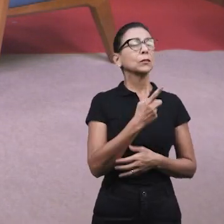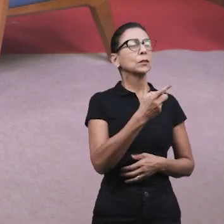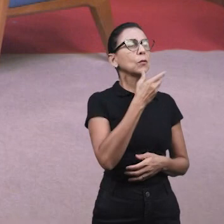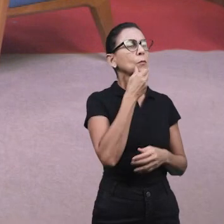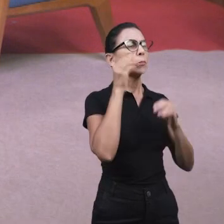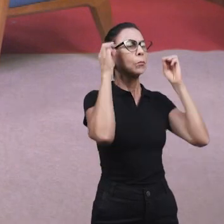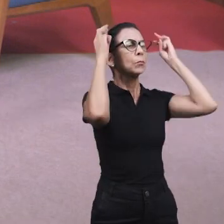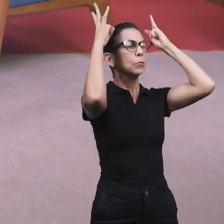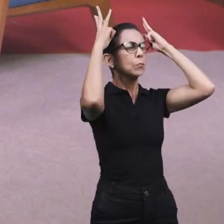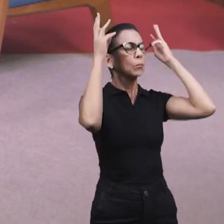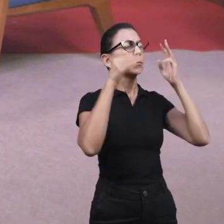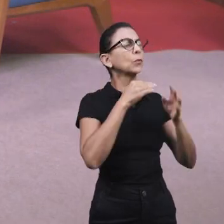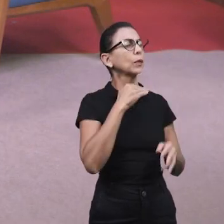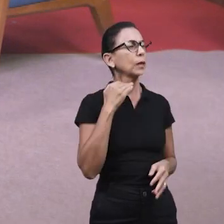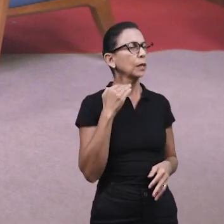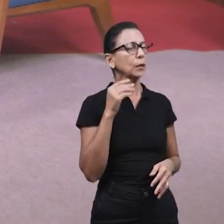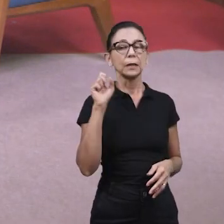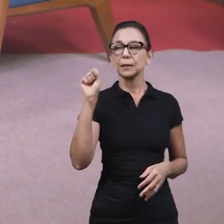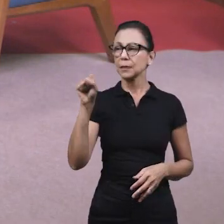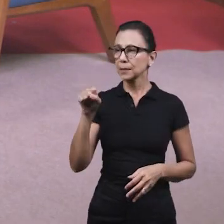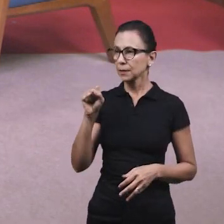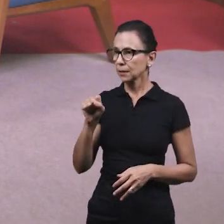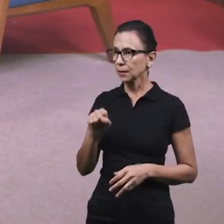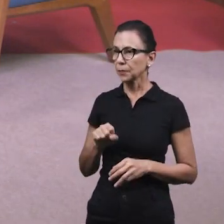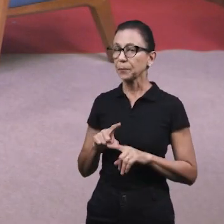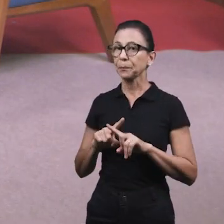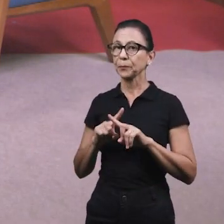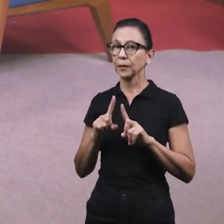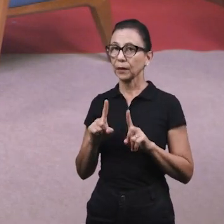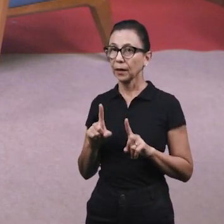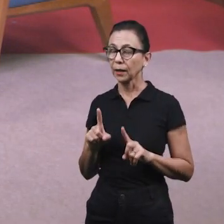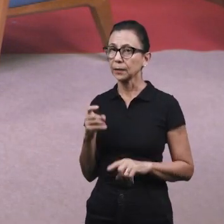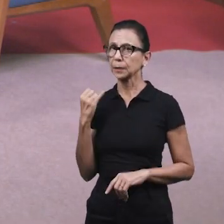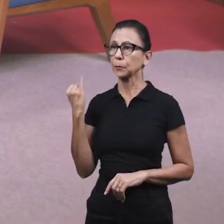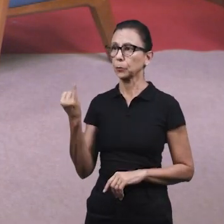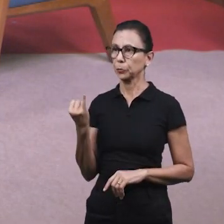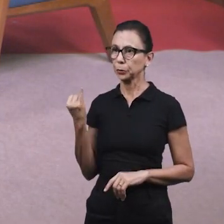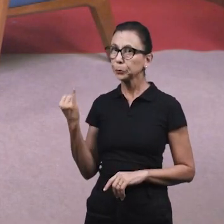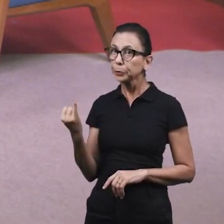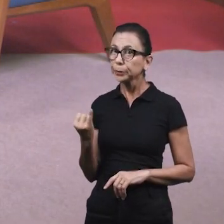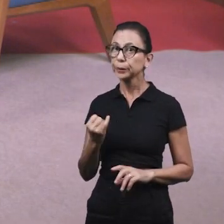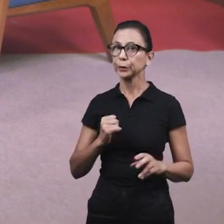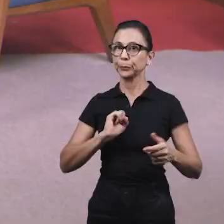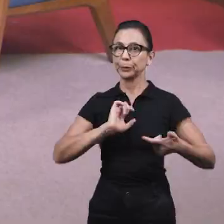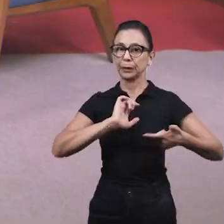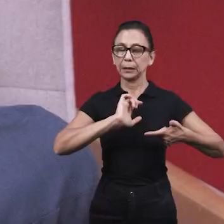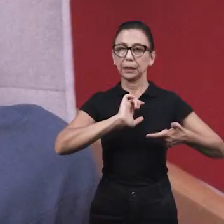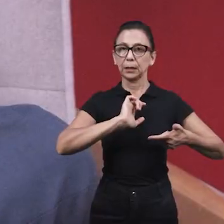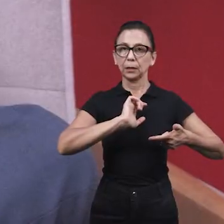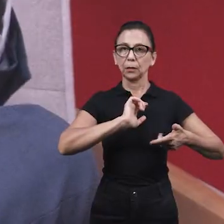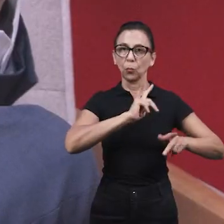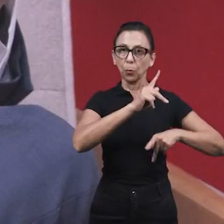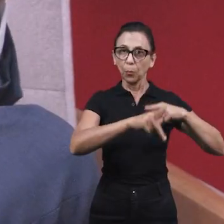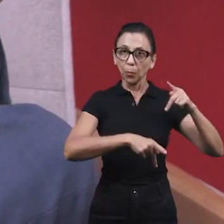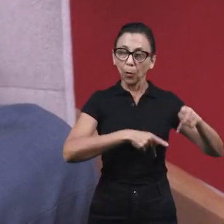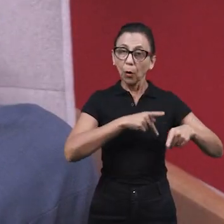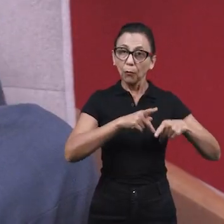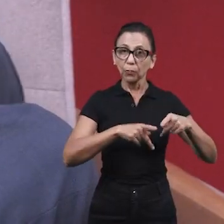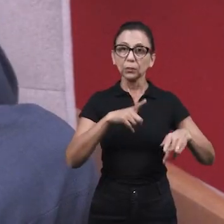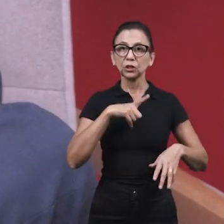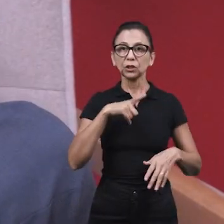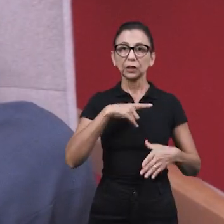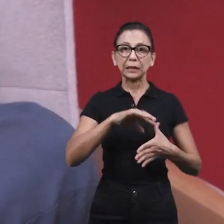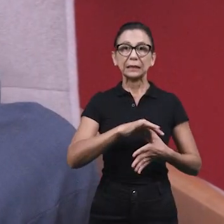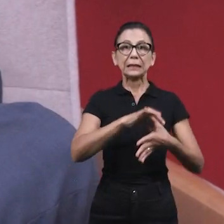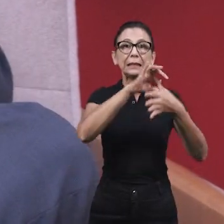morreu. Exato, e isso é importantíssimo porque o líder deles durante tantas décadas morreu.